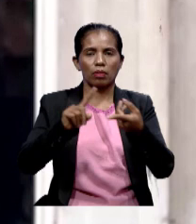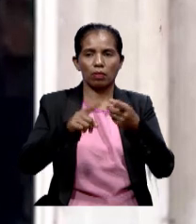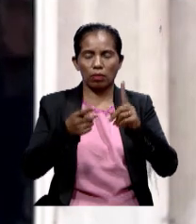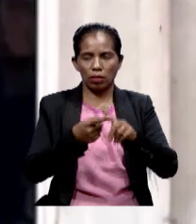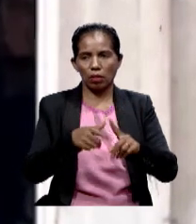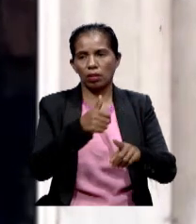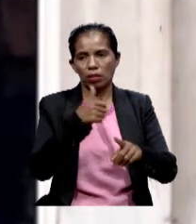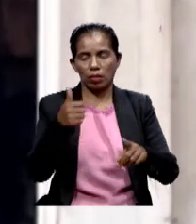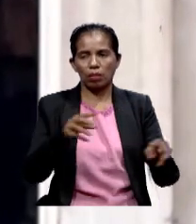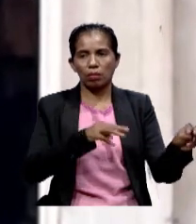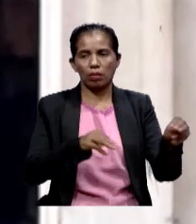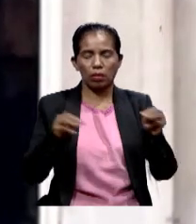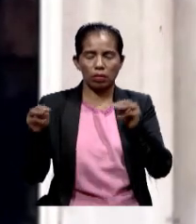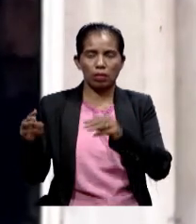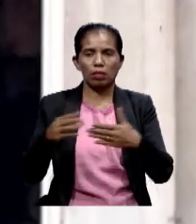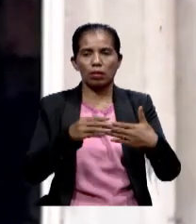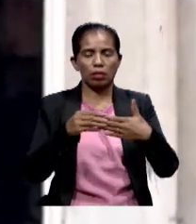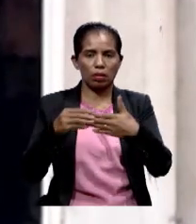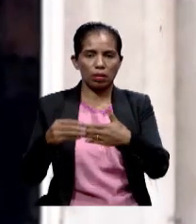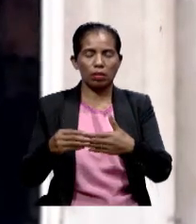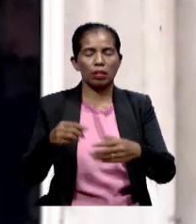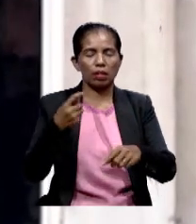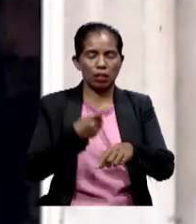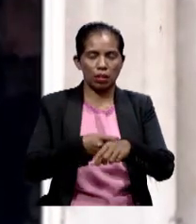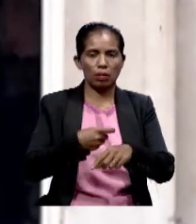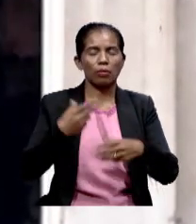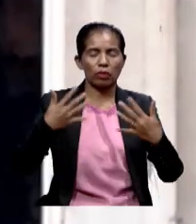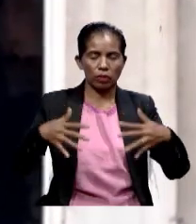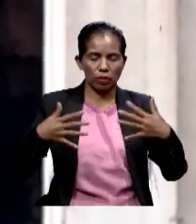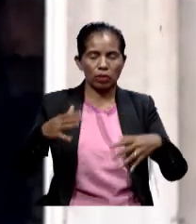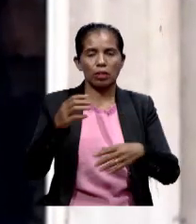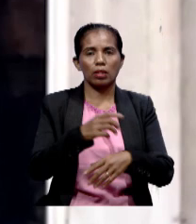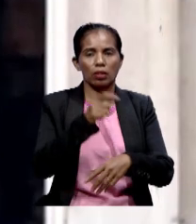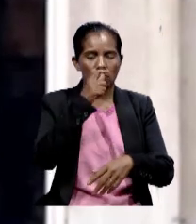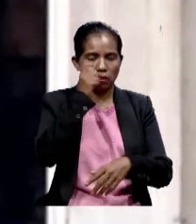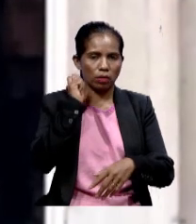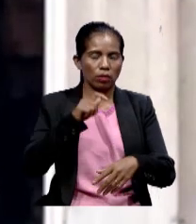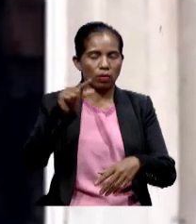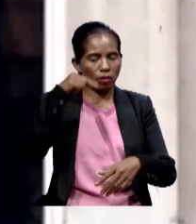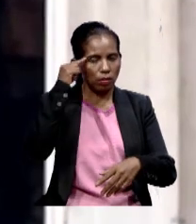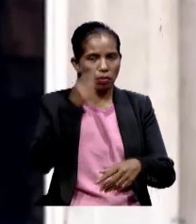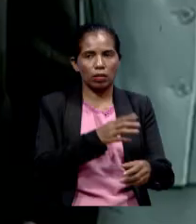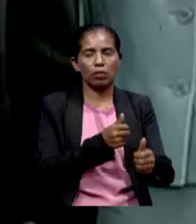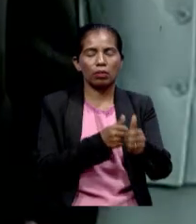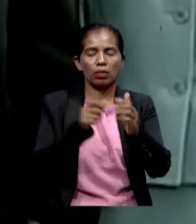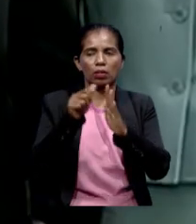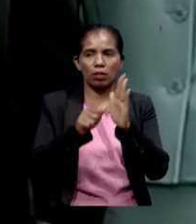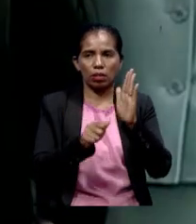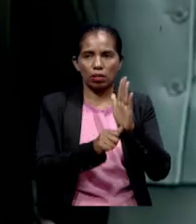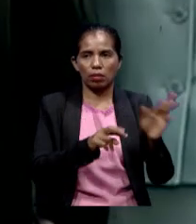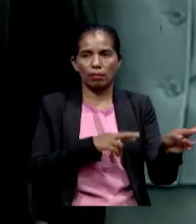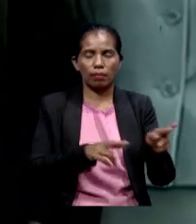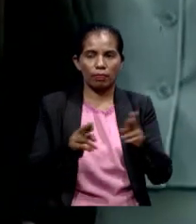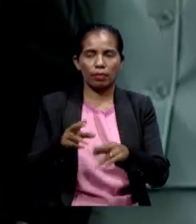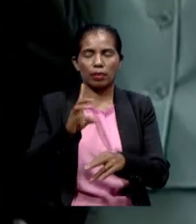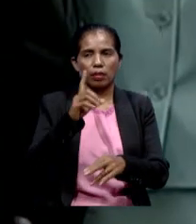Katak, mudança da liderança e a momento guerra e a Ucrânia, no governo cumpre a agenda na falha ONA. David Cameron